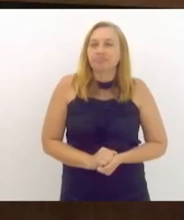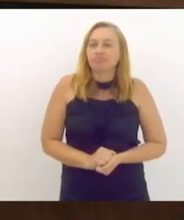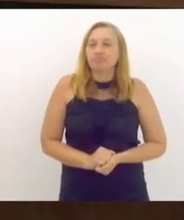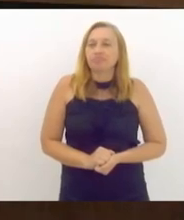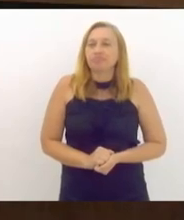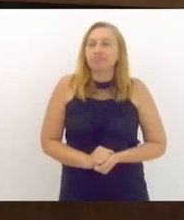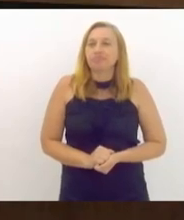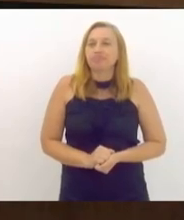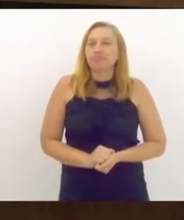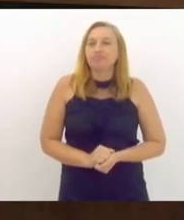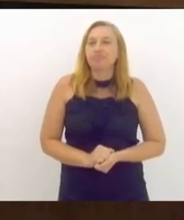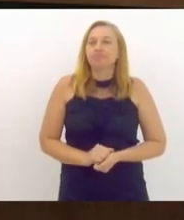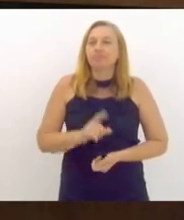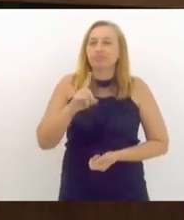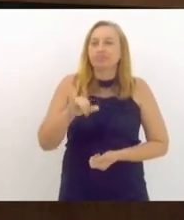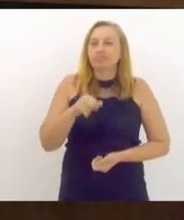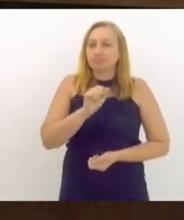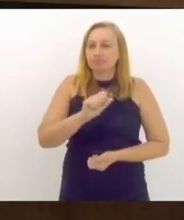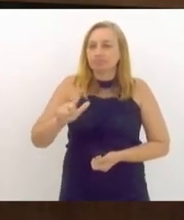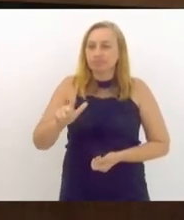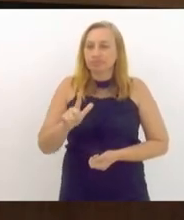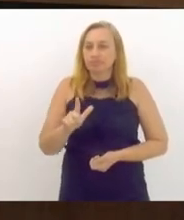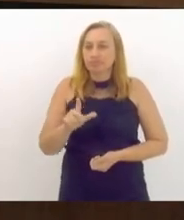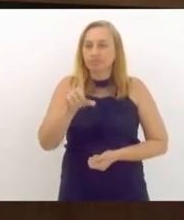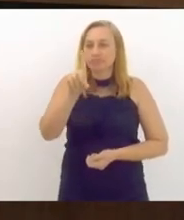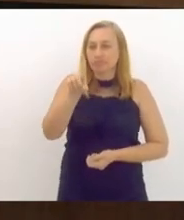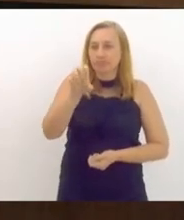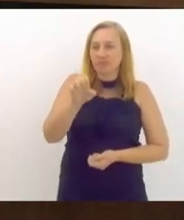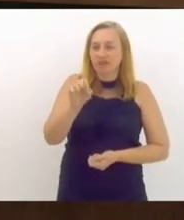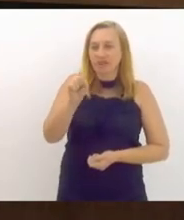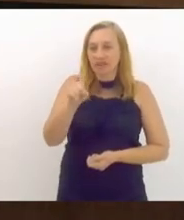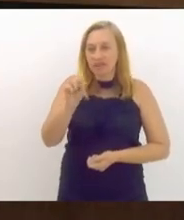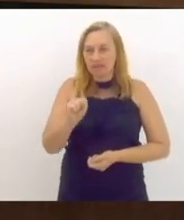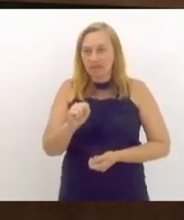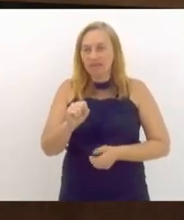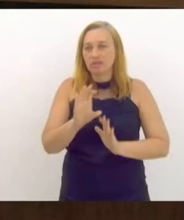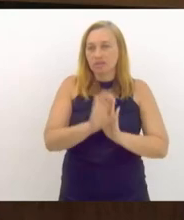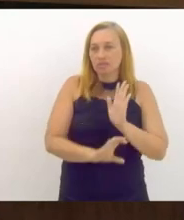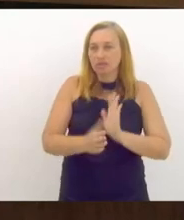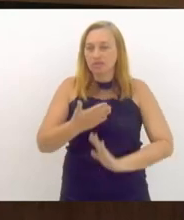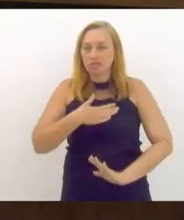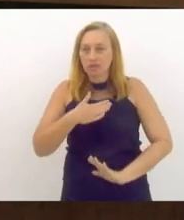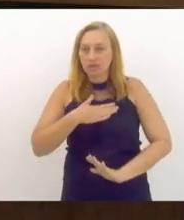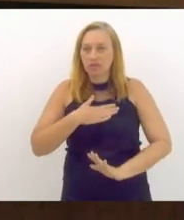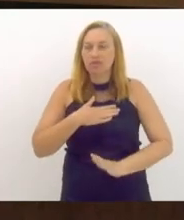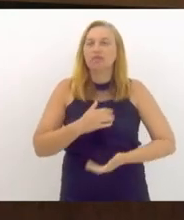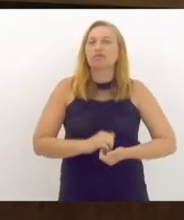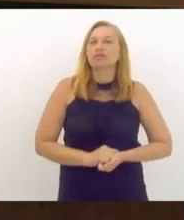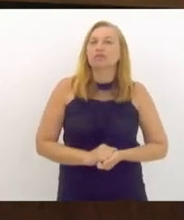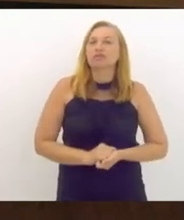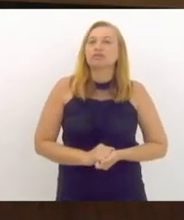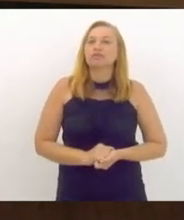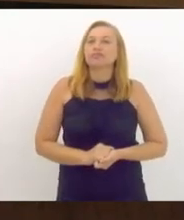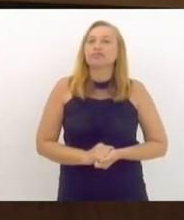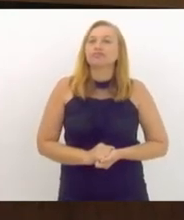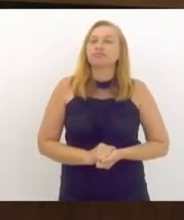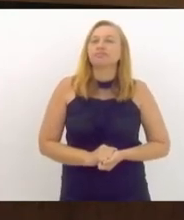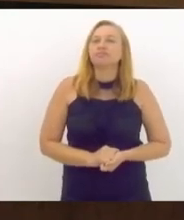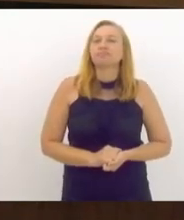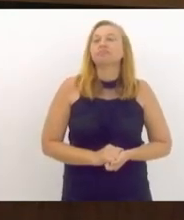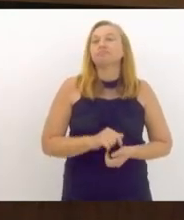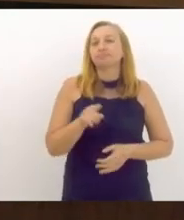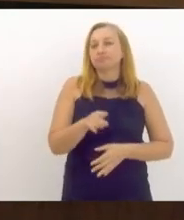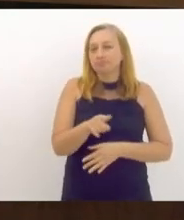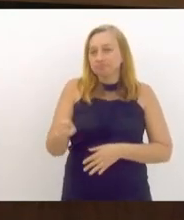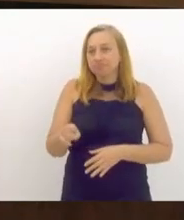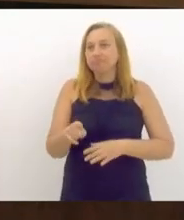qualificação para os servidores do DEGASE, que foi uma emenda minha, fruto de muito debate com os profissionais do DEGASE, para garantir que esses profissionais